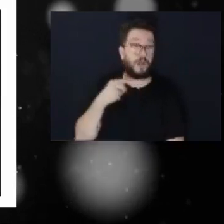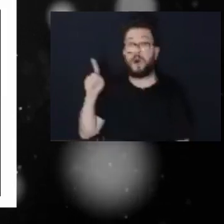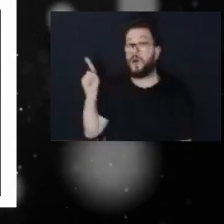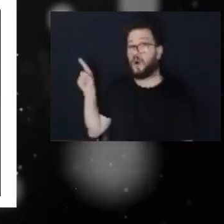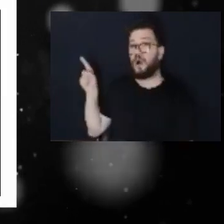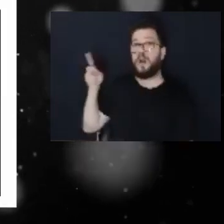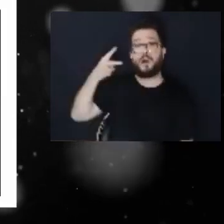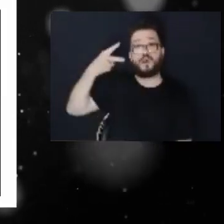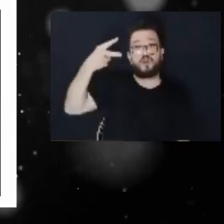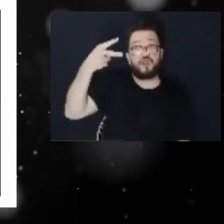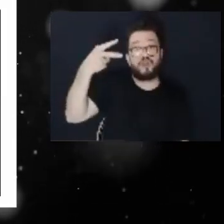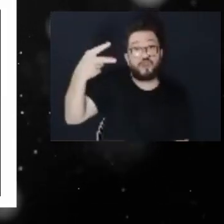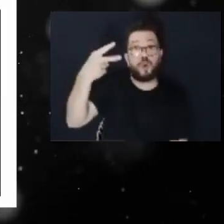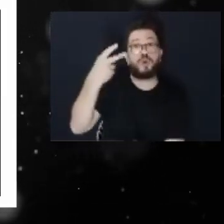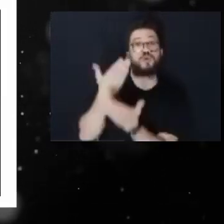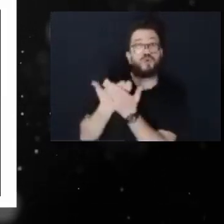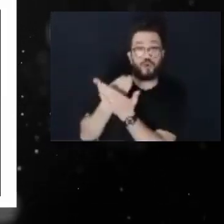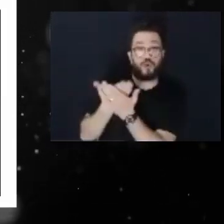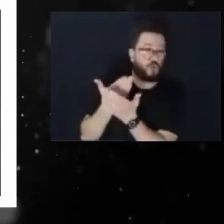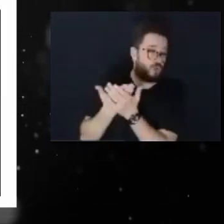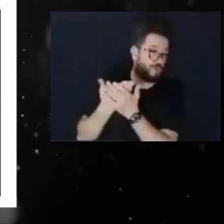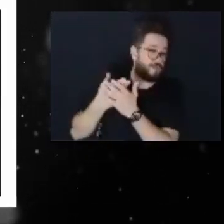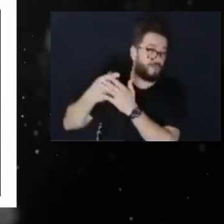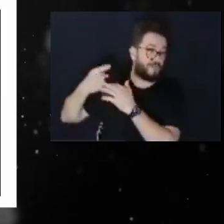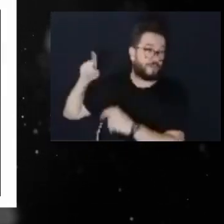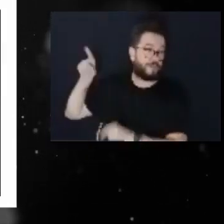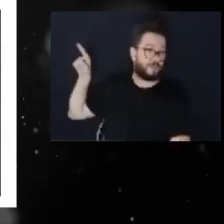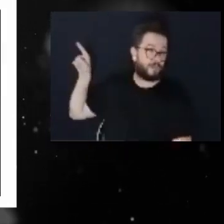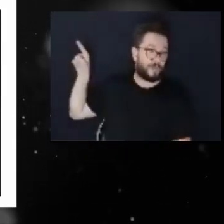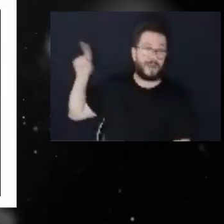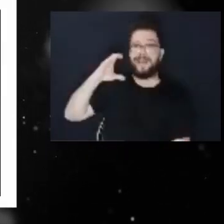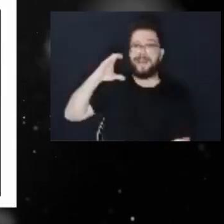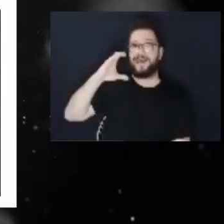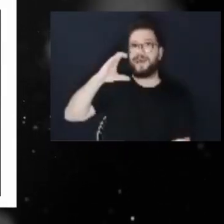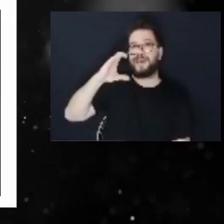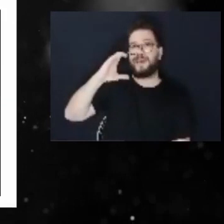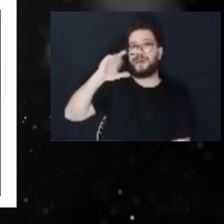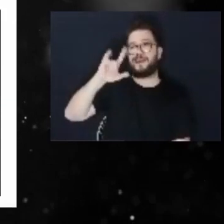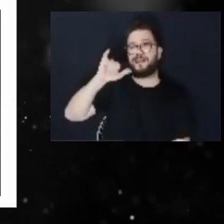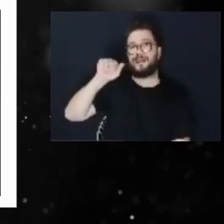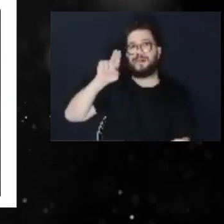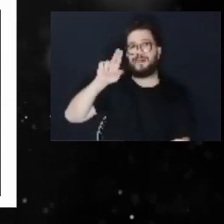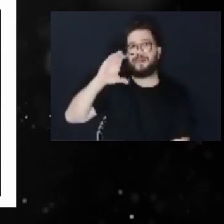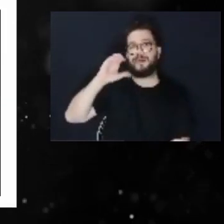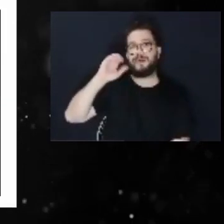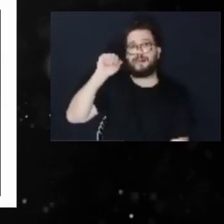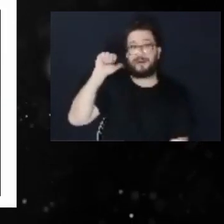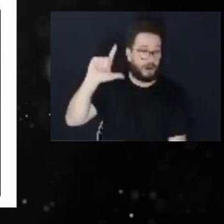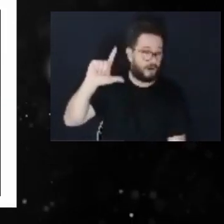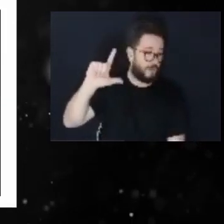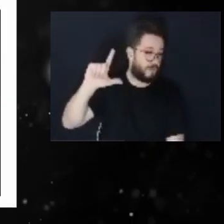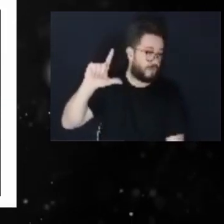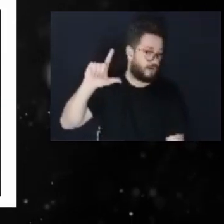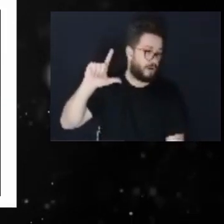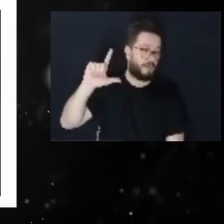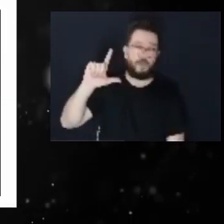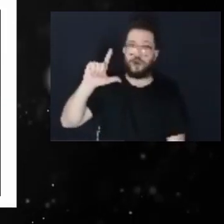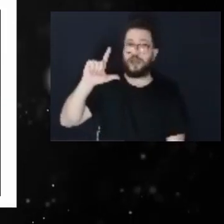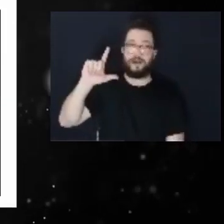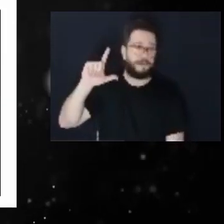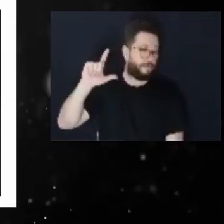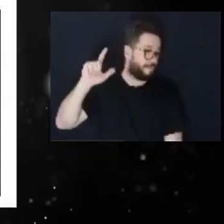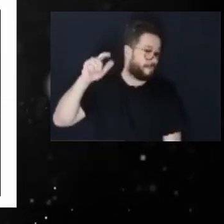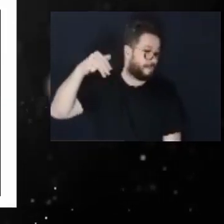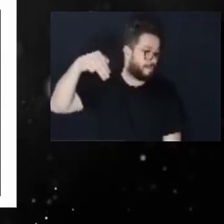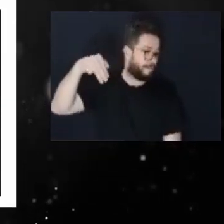ser mencionados. Primeiro, esse estudo da Clinical Medicine, ele mostra a eficiência do lockdown, assim como já mostrei aqui a